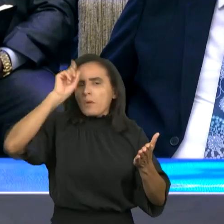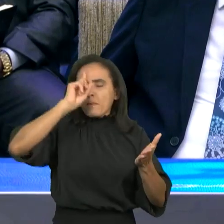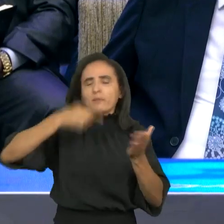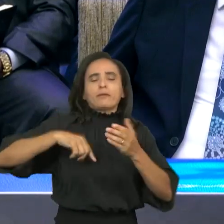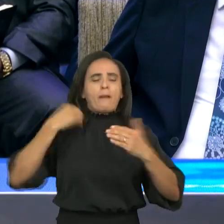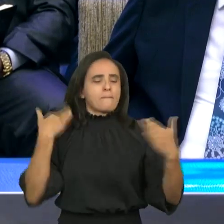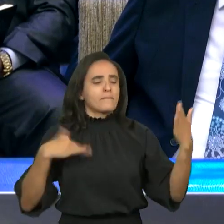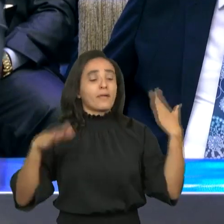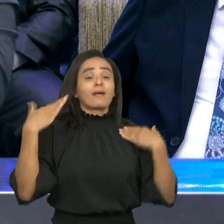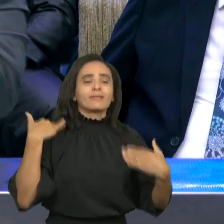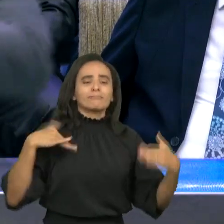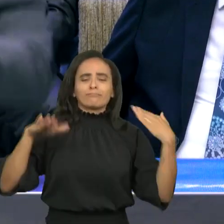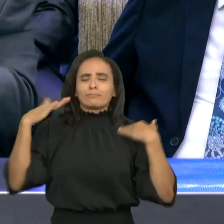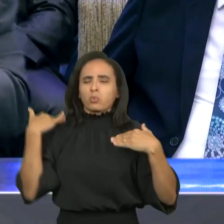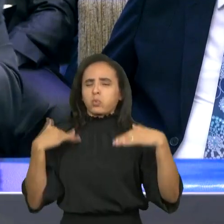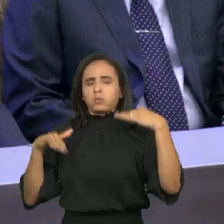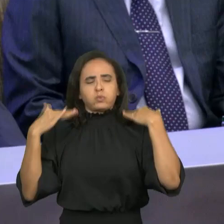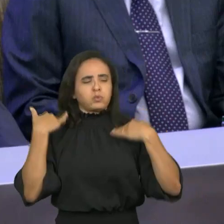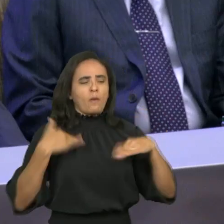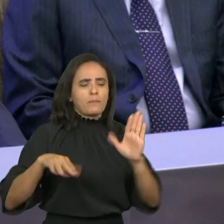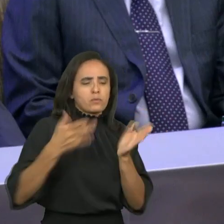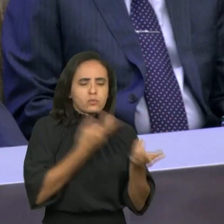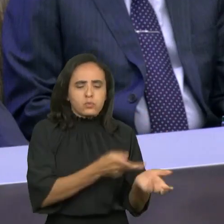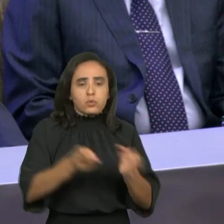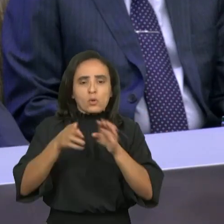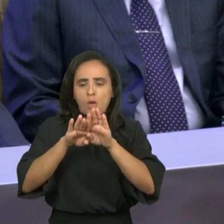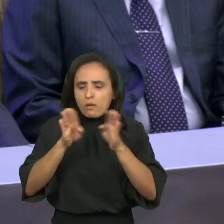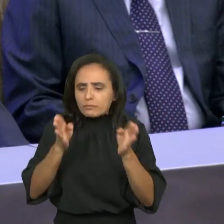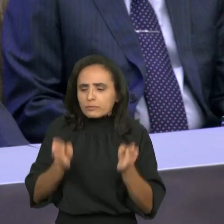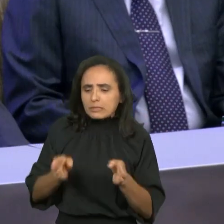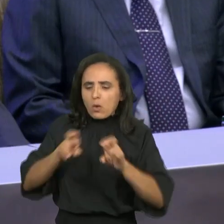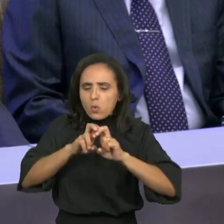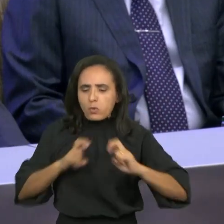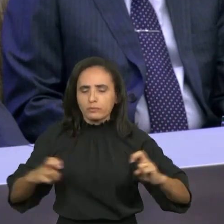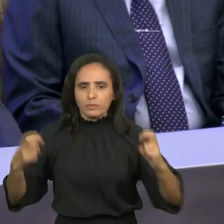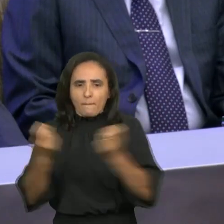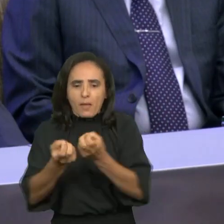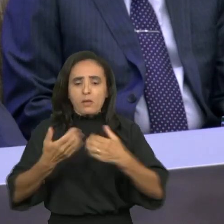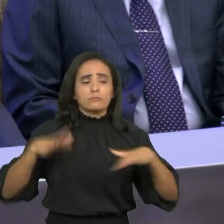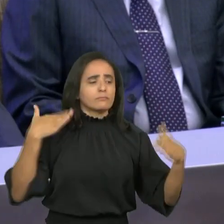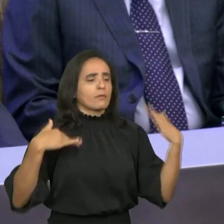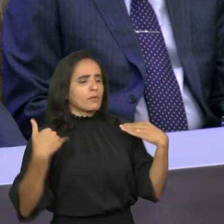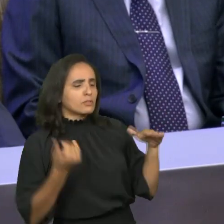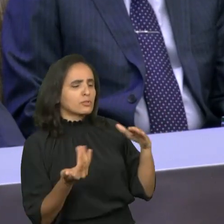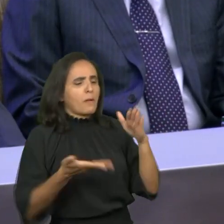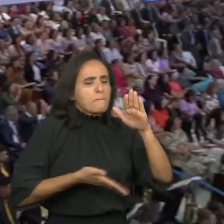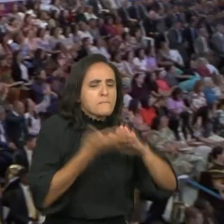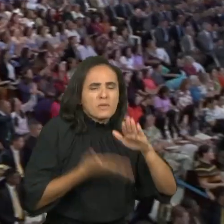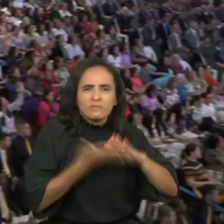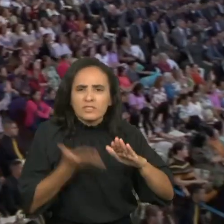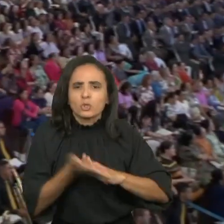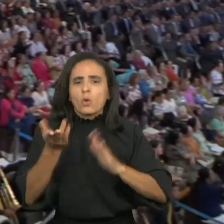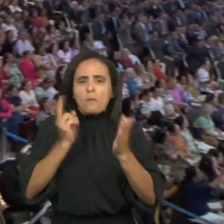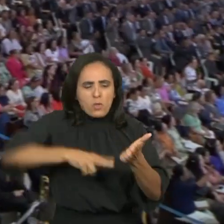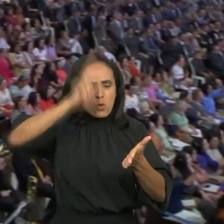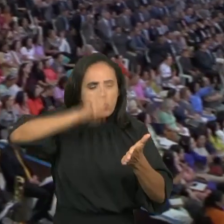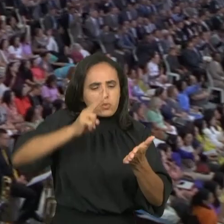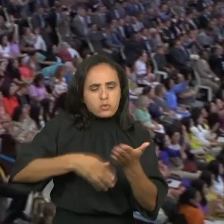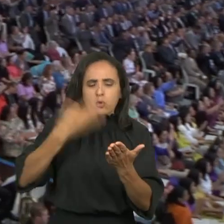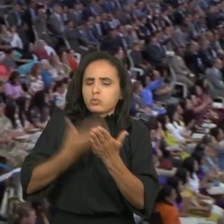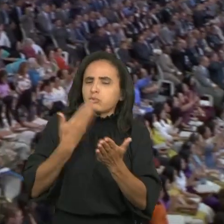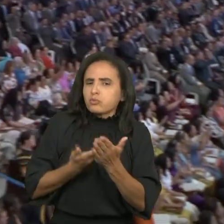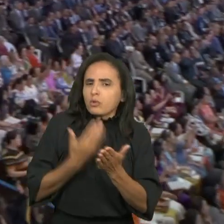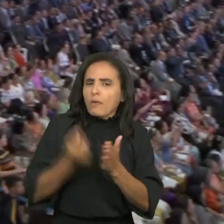falando da palavra com o seu filho quando acertar na mesa fala da palavra quando sair para viajar fala da palavra palavra palavra palavra palavra